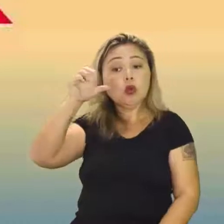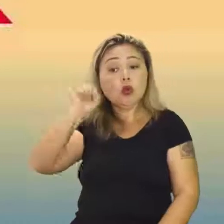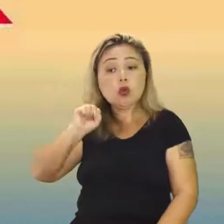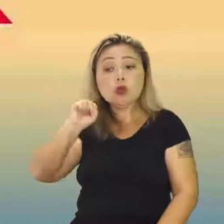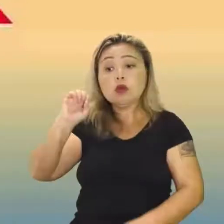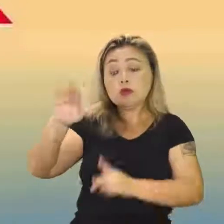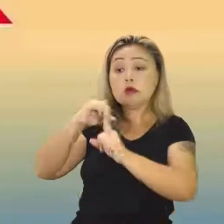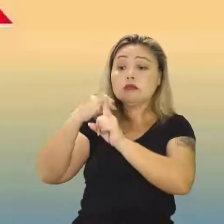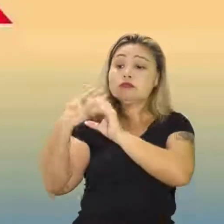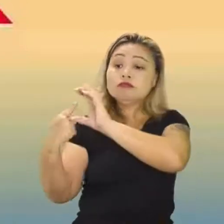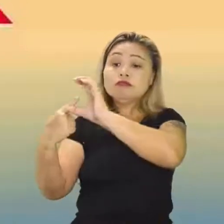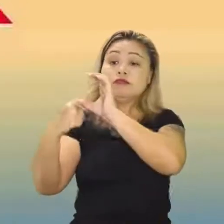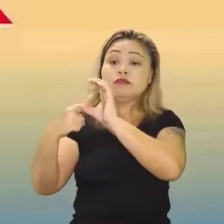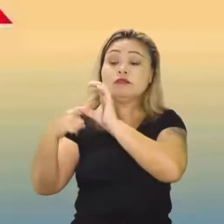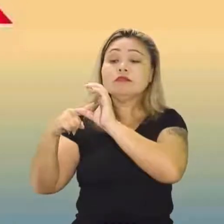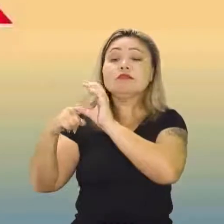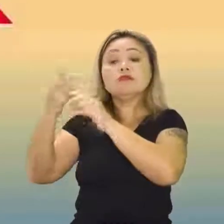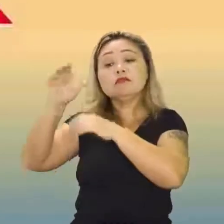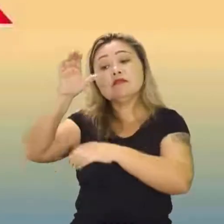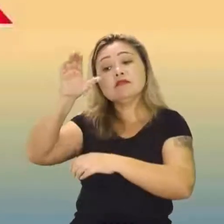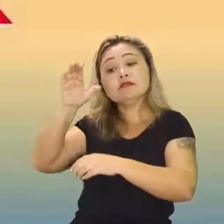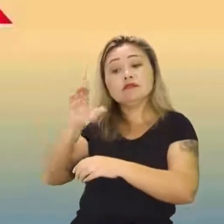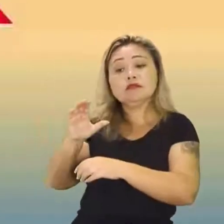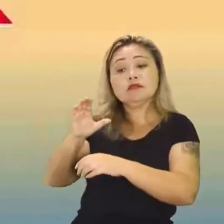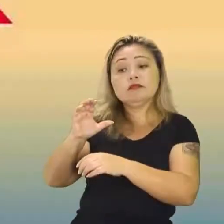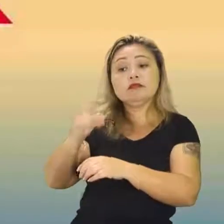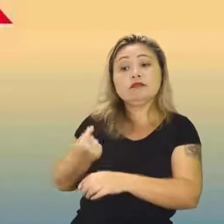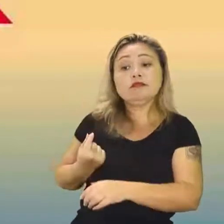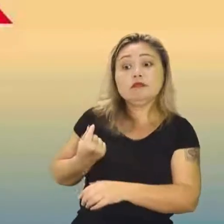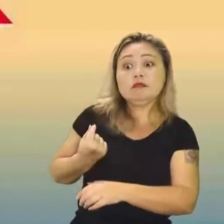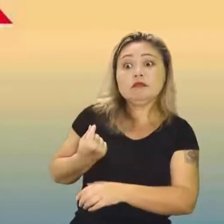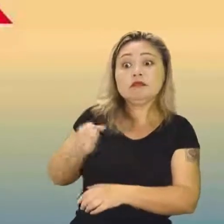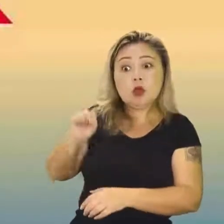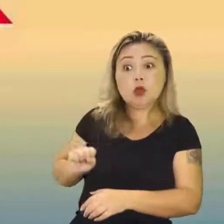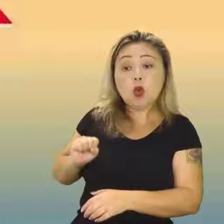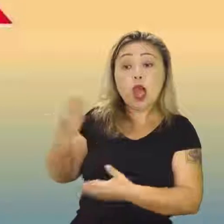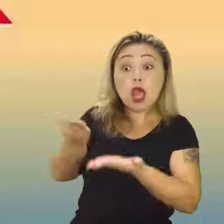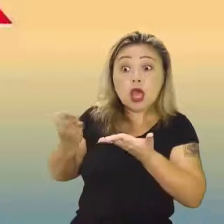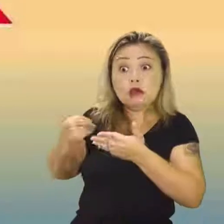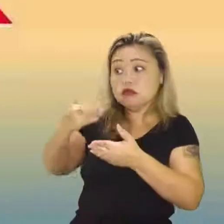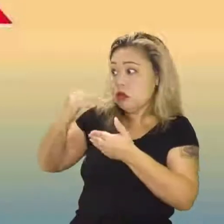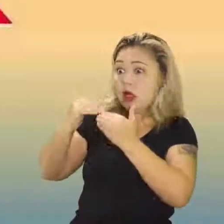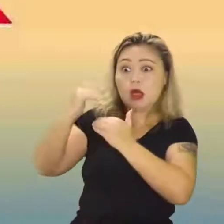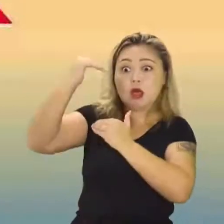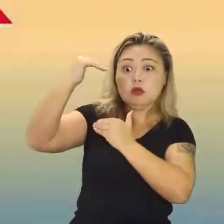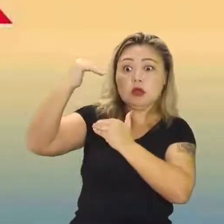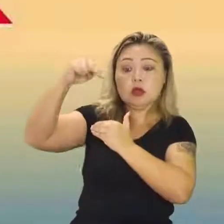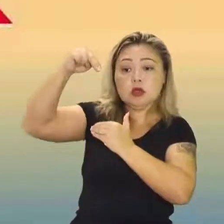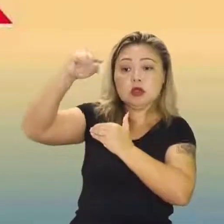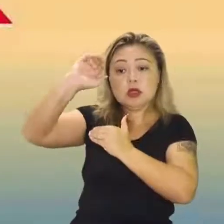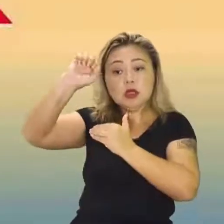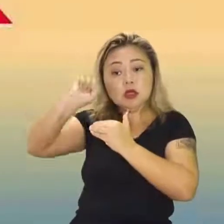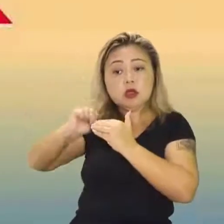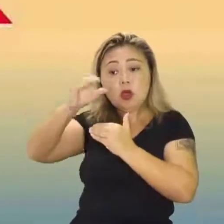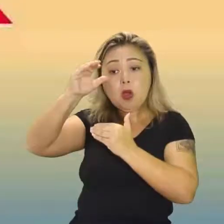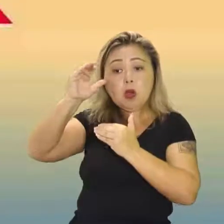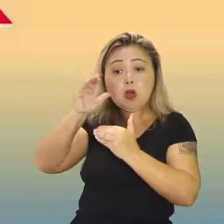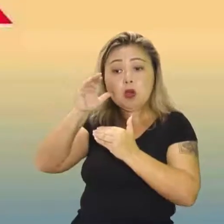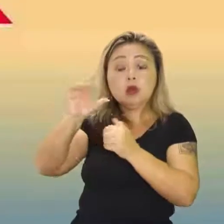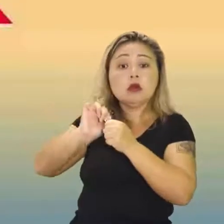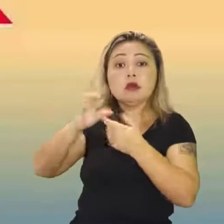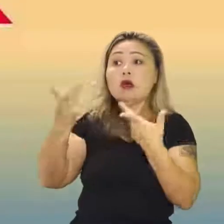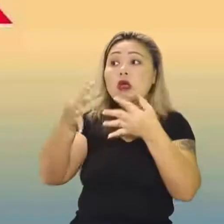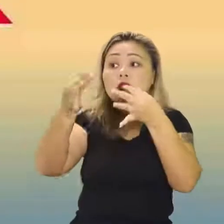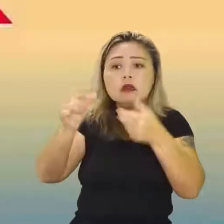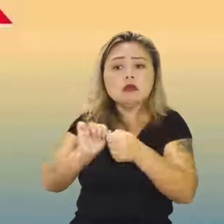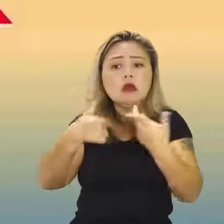torna socialista e a Coreia do Sul se torna capitalista. Até hoje nós temos essa divisão entre a Coreia do Norte e a Coreia do Sul.